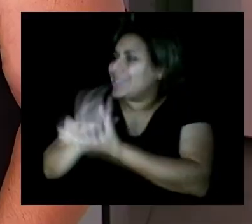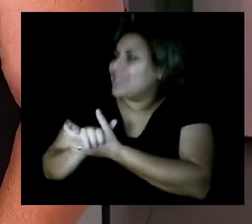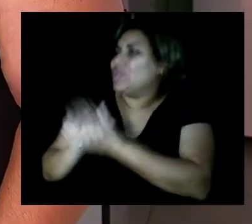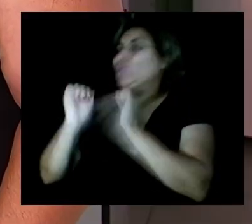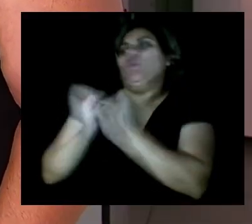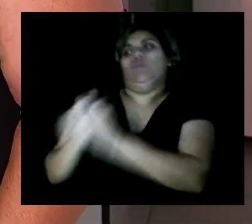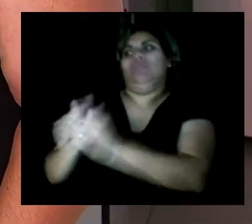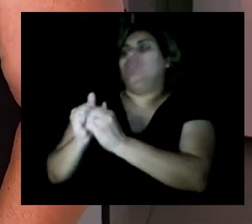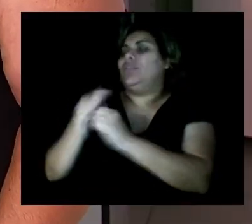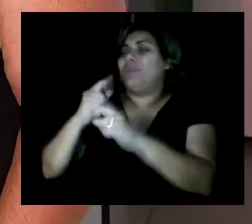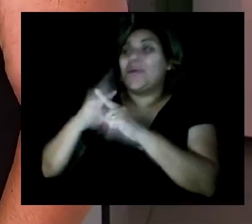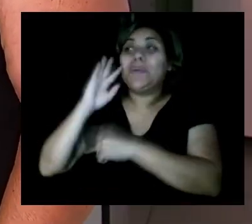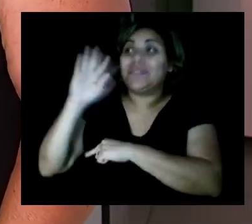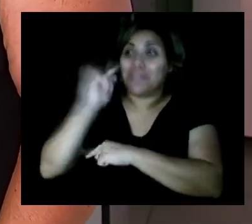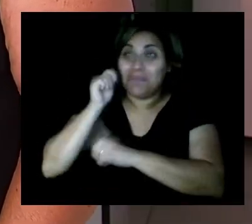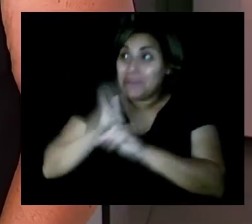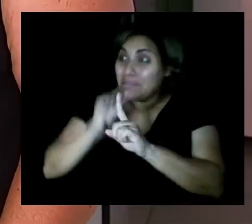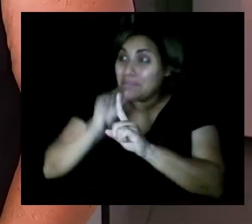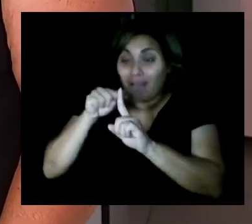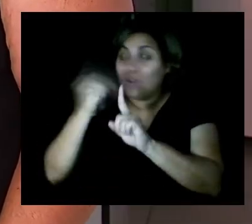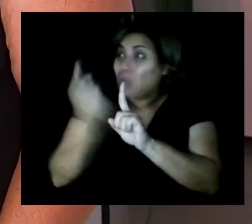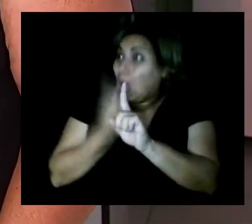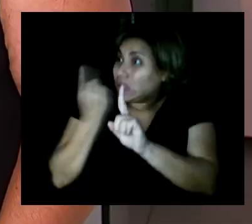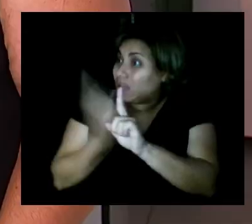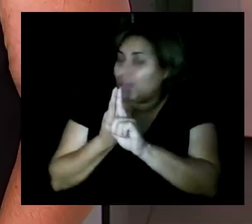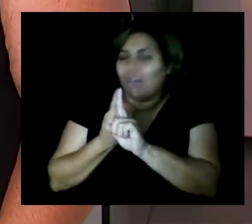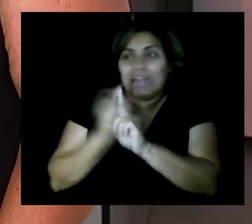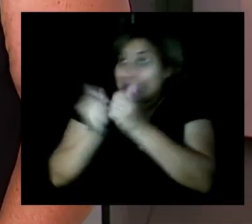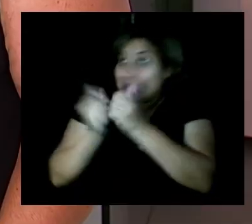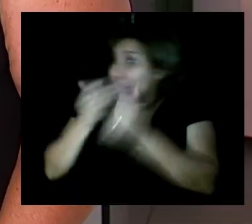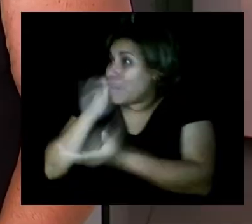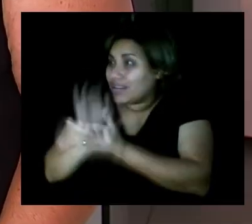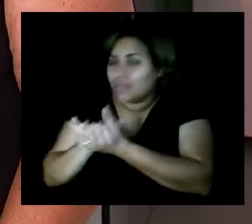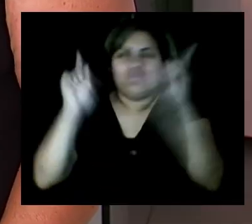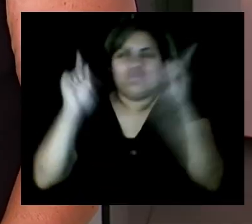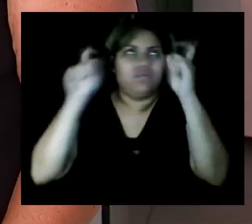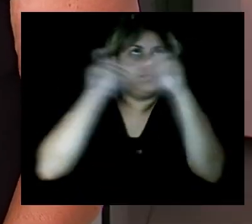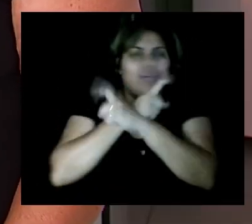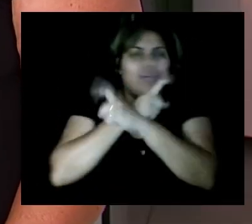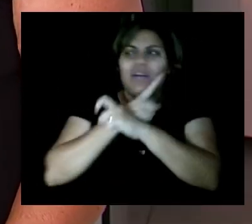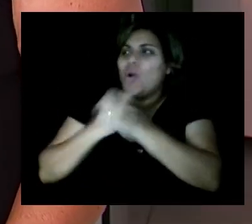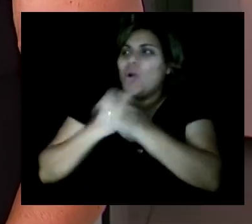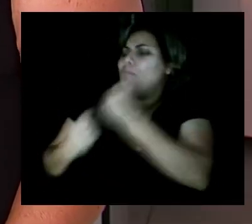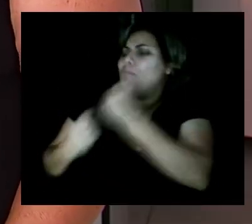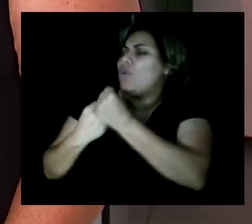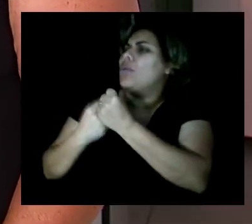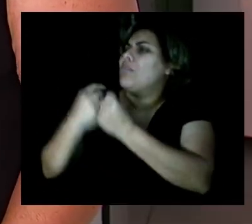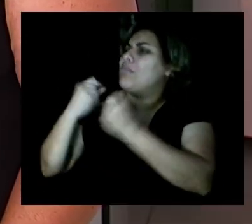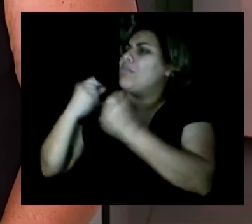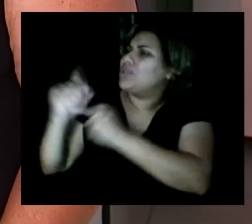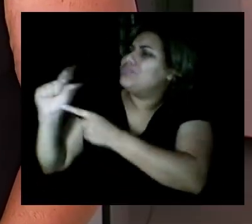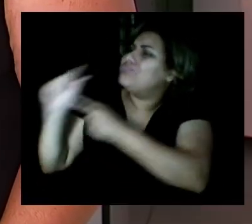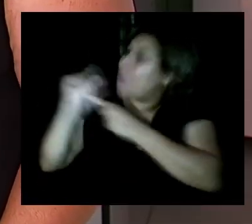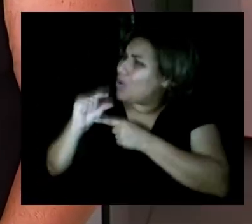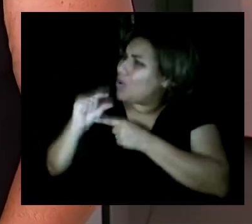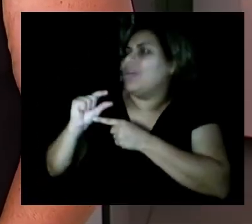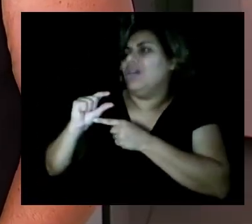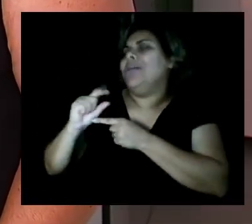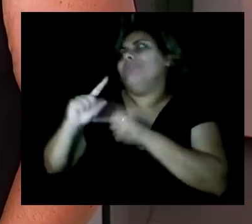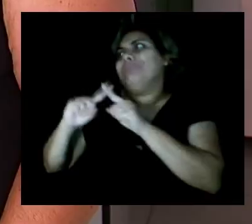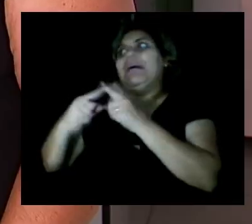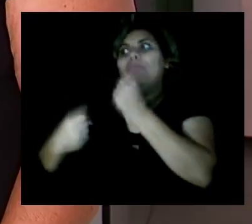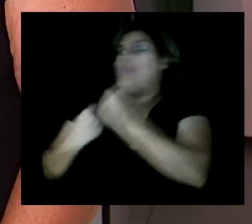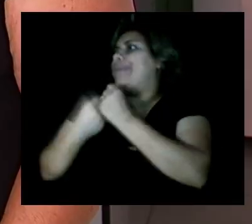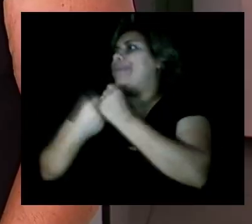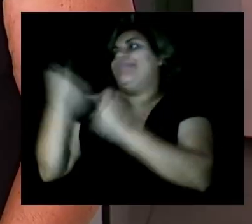passam, porque o apoio, mesmo que seja o mínimo, vindo do marido, do esposo, é fundamental, até para a participação